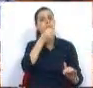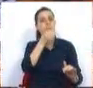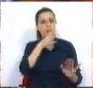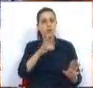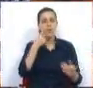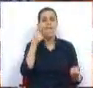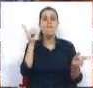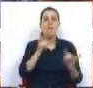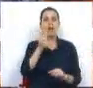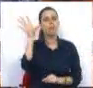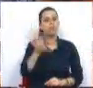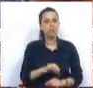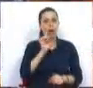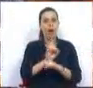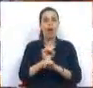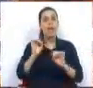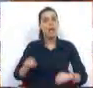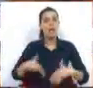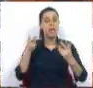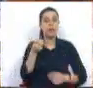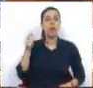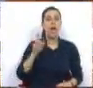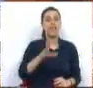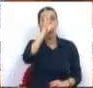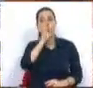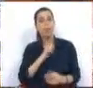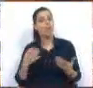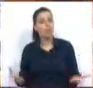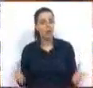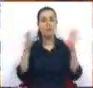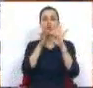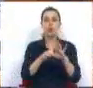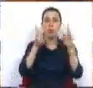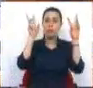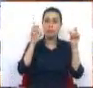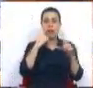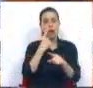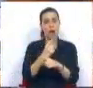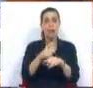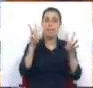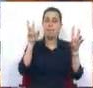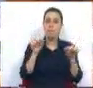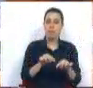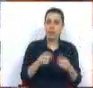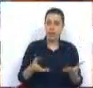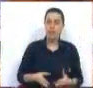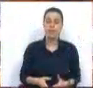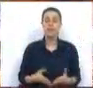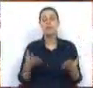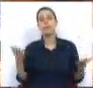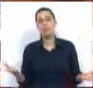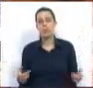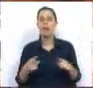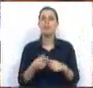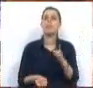Fez bem em ter retomado uma iniciativa do anterior Governo sobre esta matéria. E,